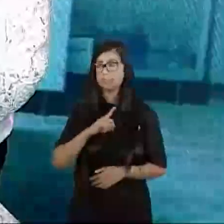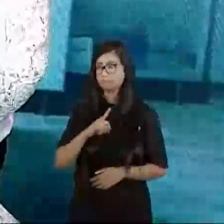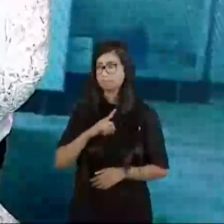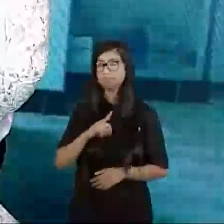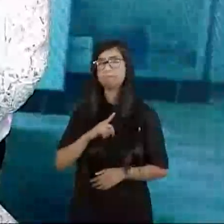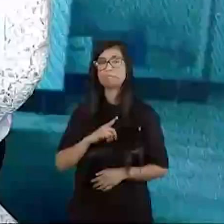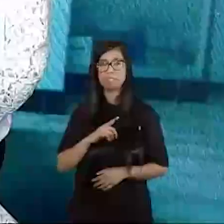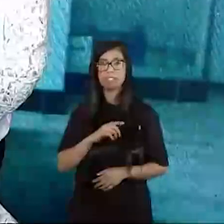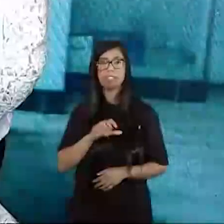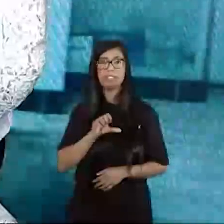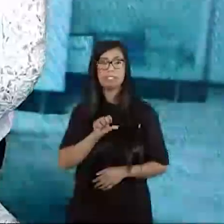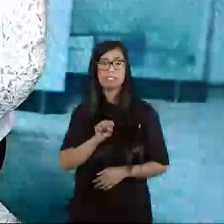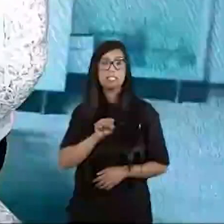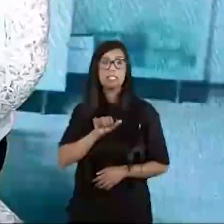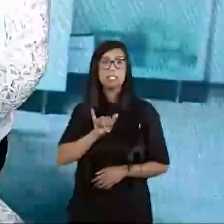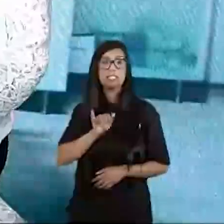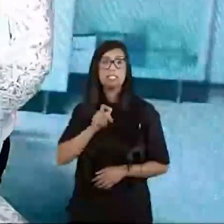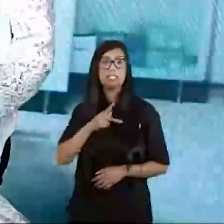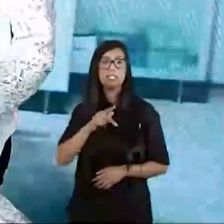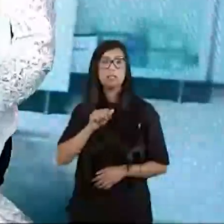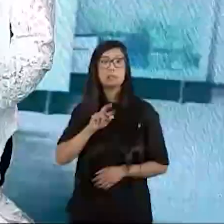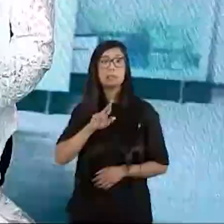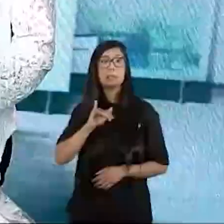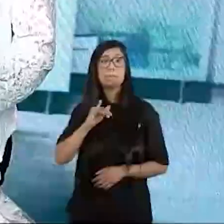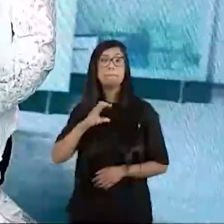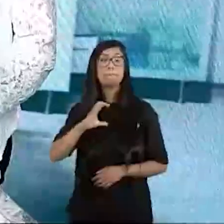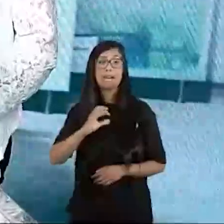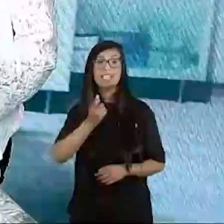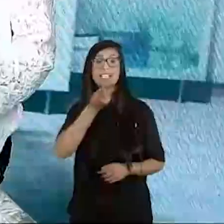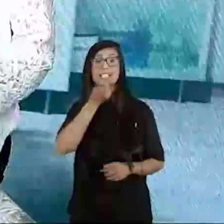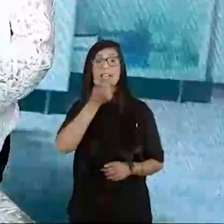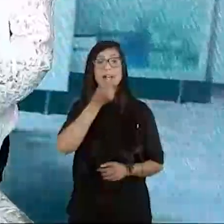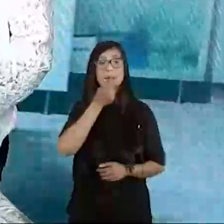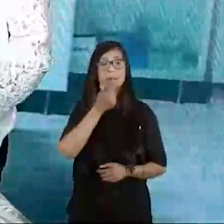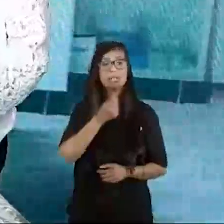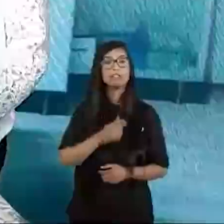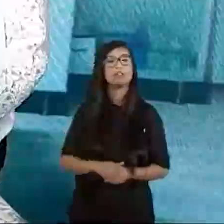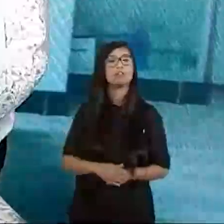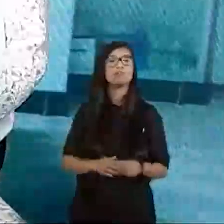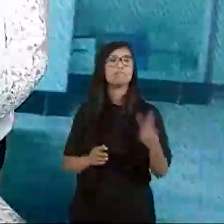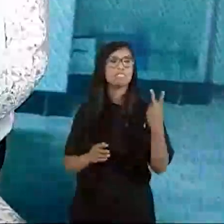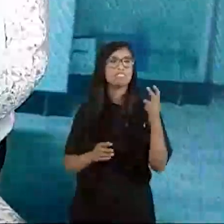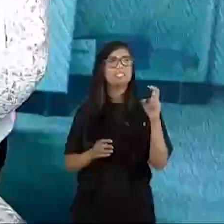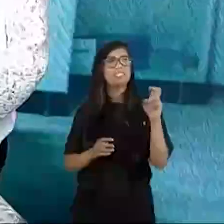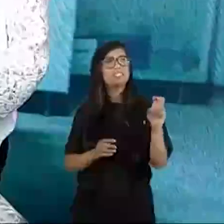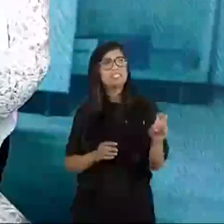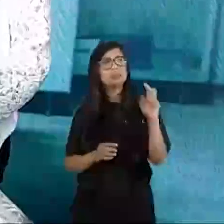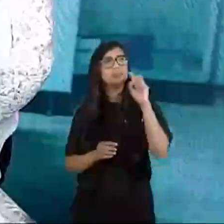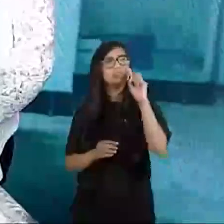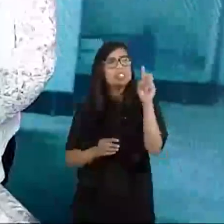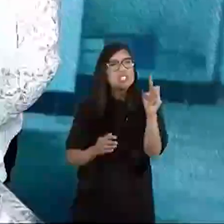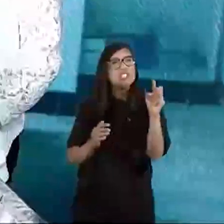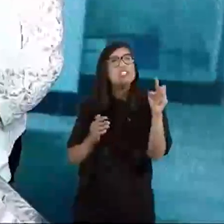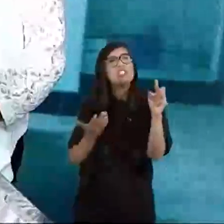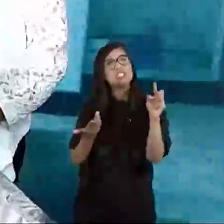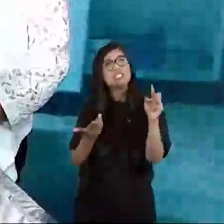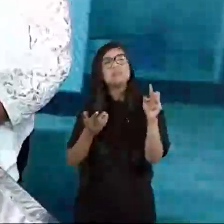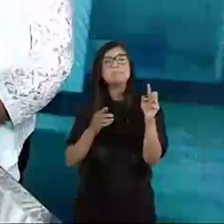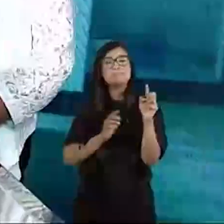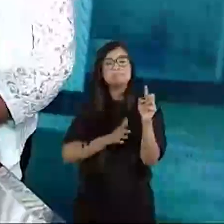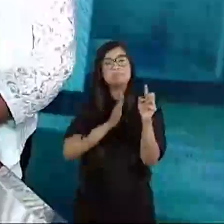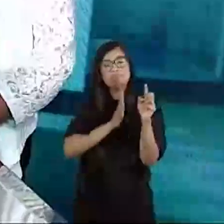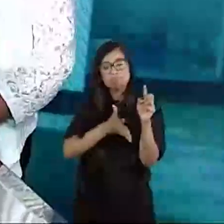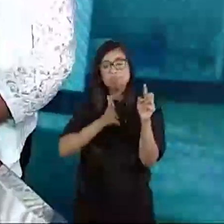Simparic a cada 35 dias faz a gente pensar que, apesar de lamber pata e ter prurido facial, a DAP é uma